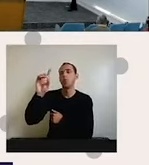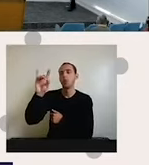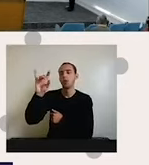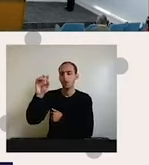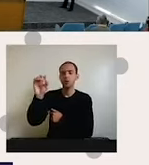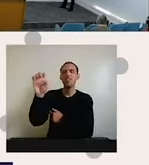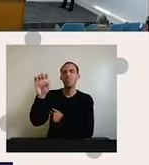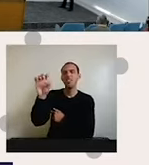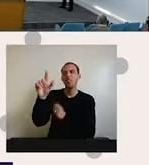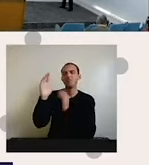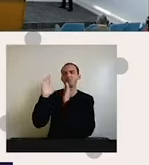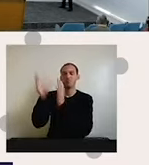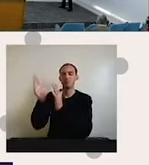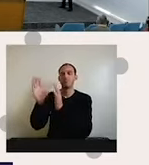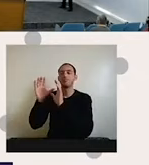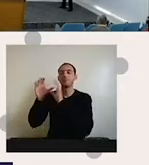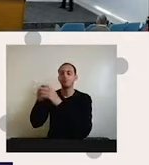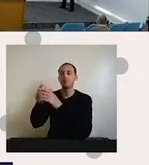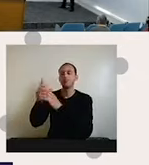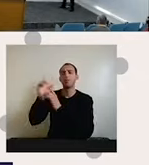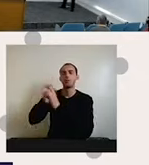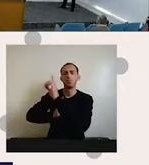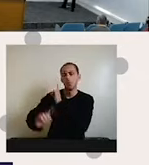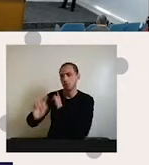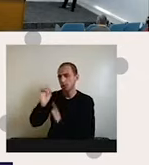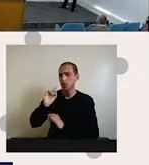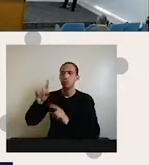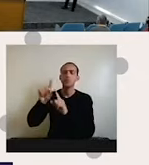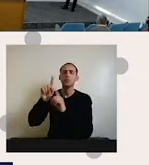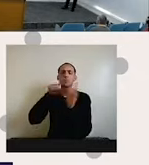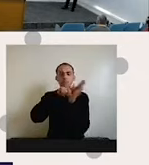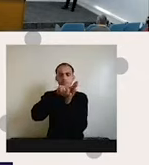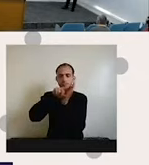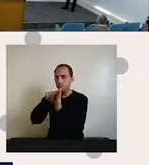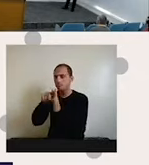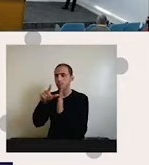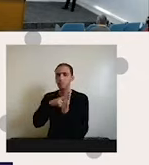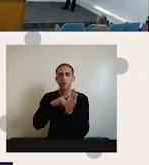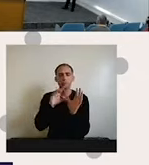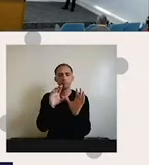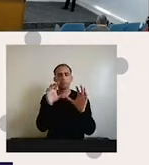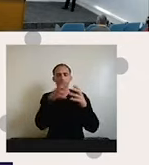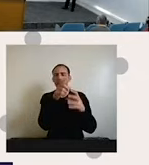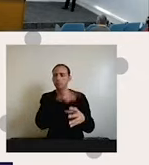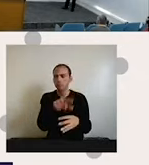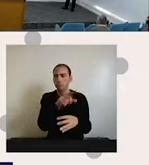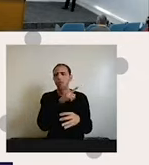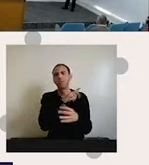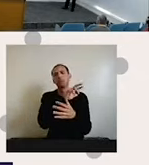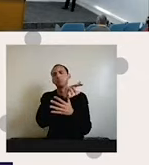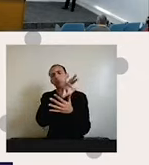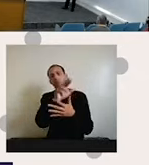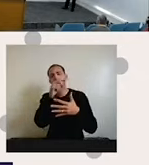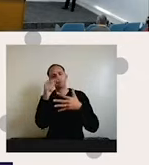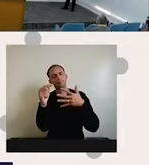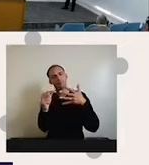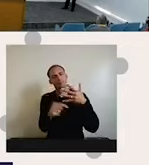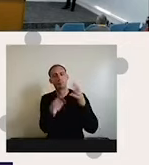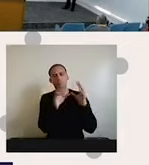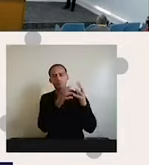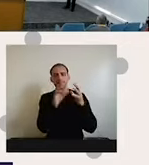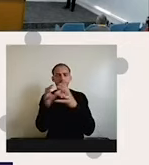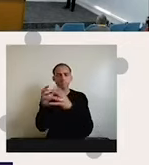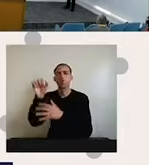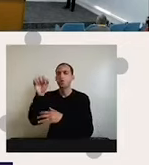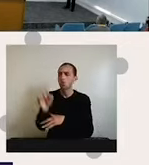quadro depressivo e essa pessoa trabalha, por exemplo, numa fábrica de lâmpada fluorescente, o sistema vai me dizer, olha, João, essa